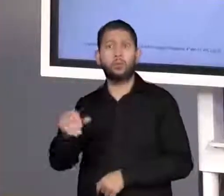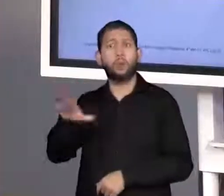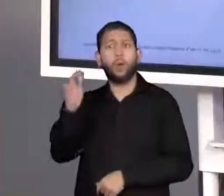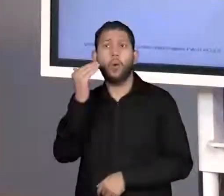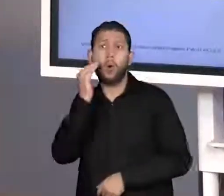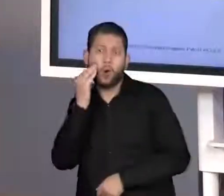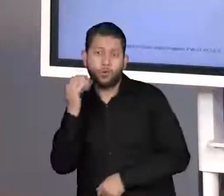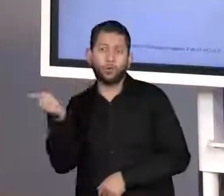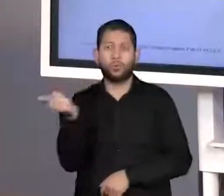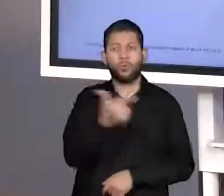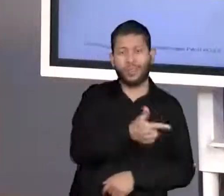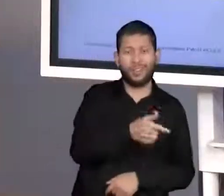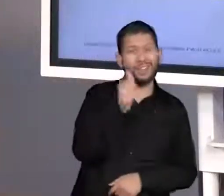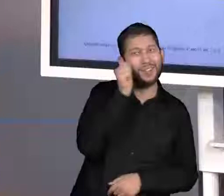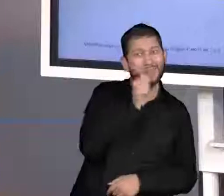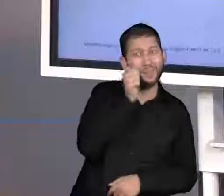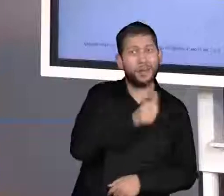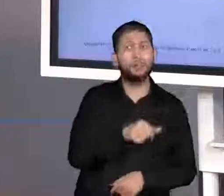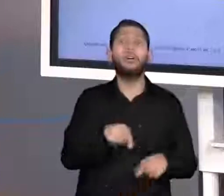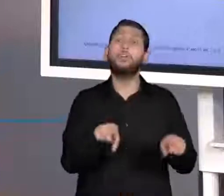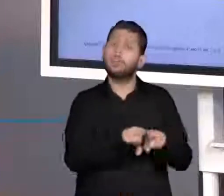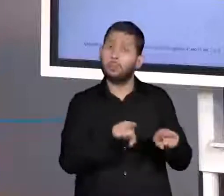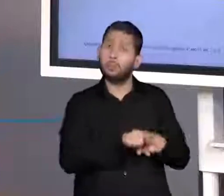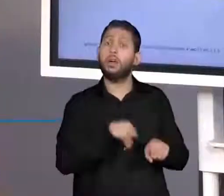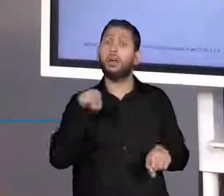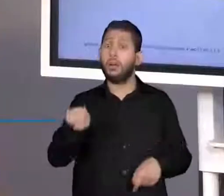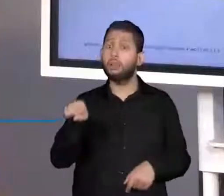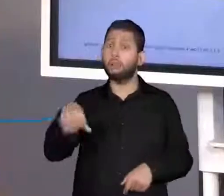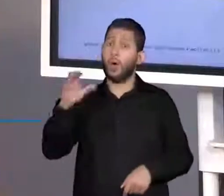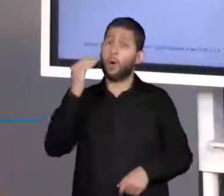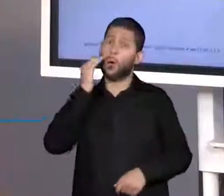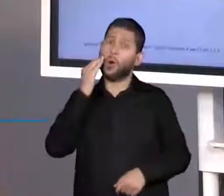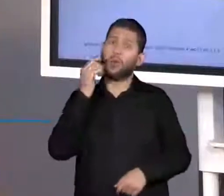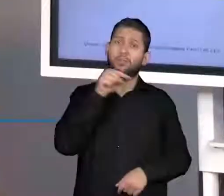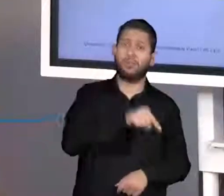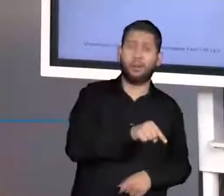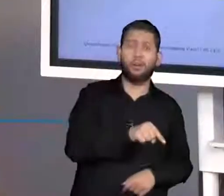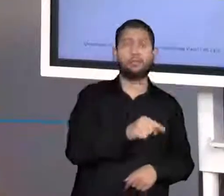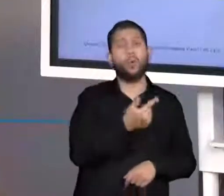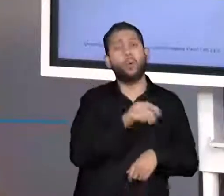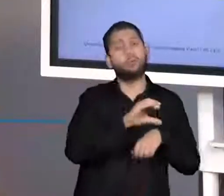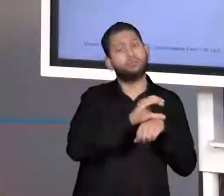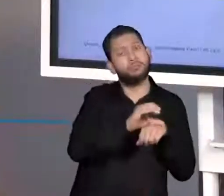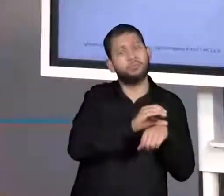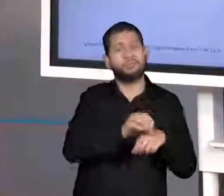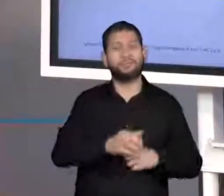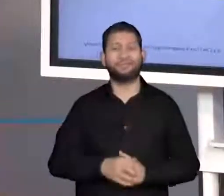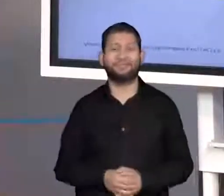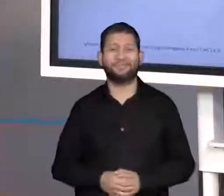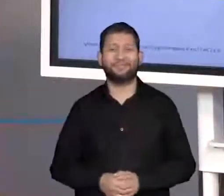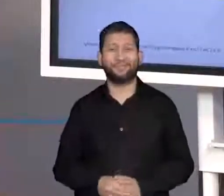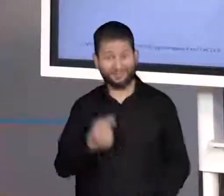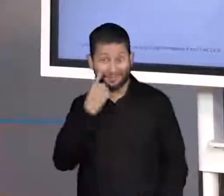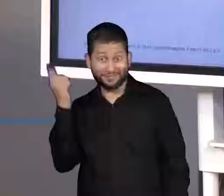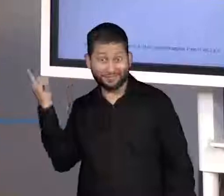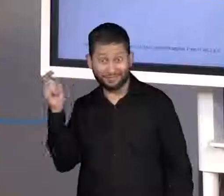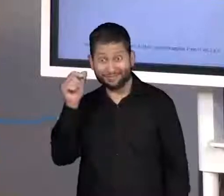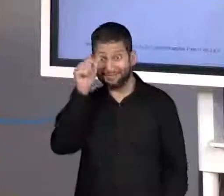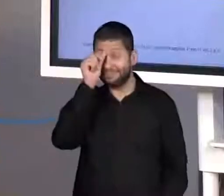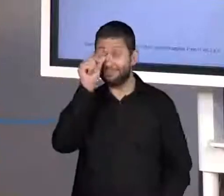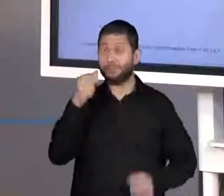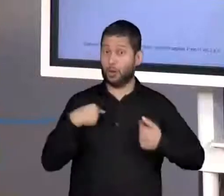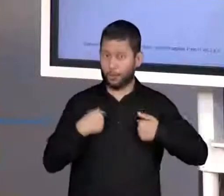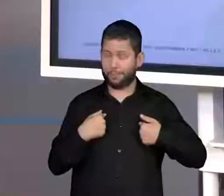de onde esses peixes acabam vivendo, onde esses golfinhos acabam vivendo. Muito bem. Então, o que eu preciso fazer